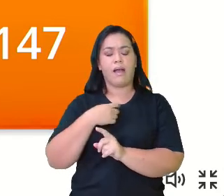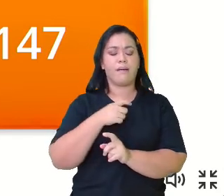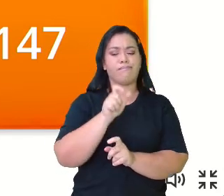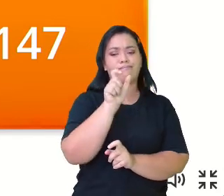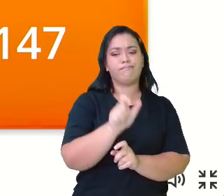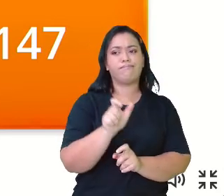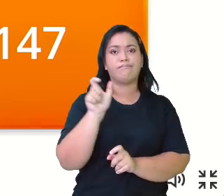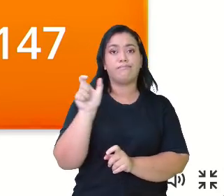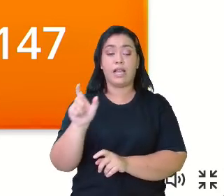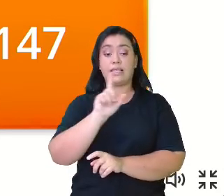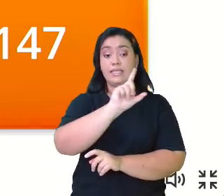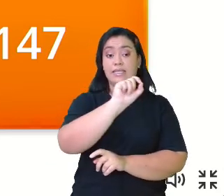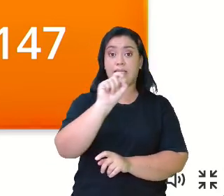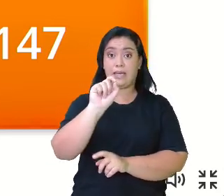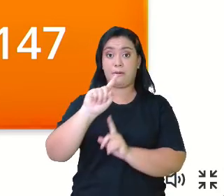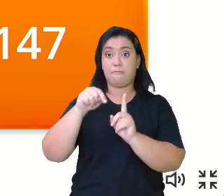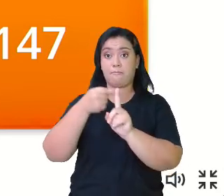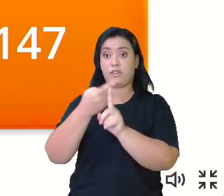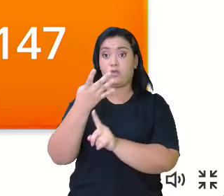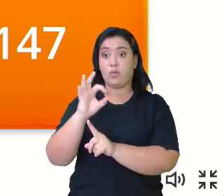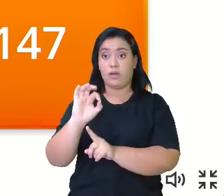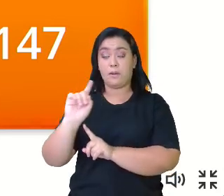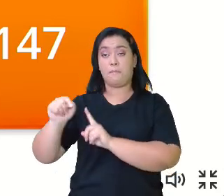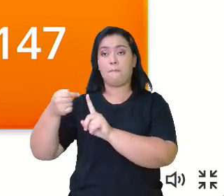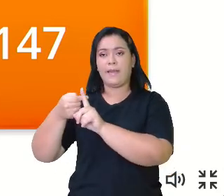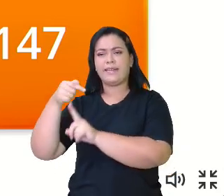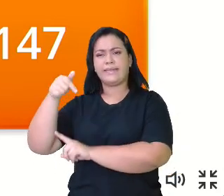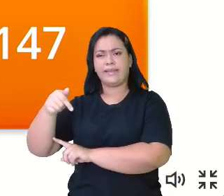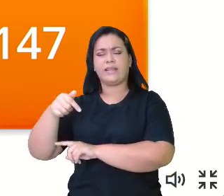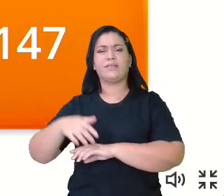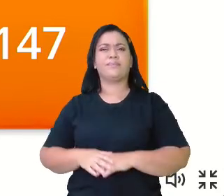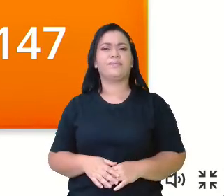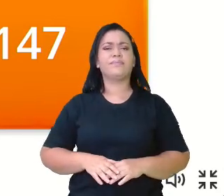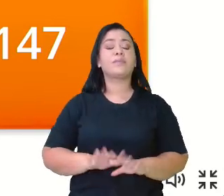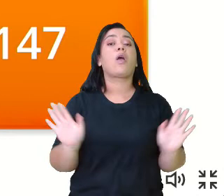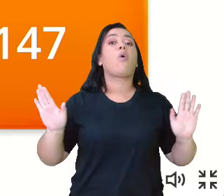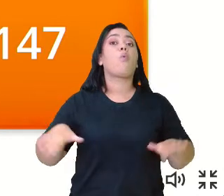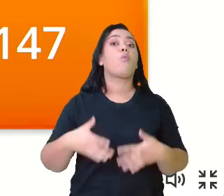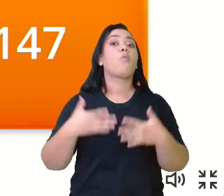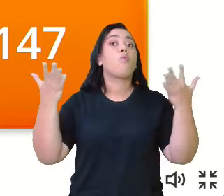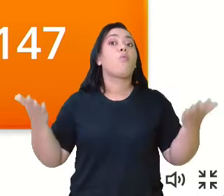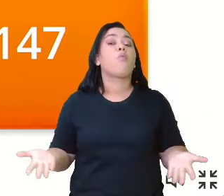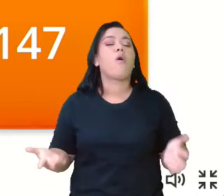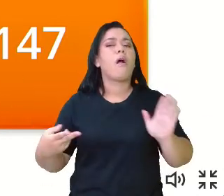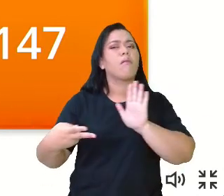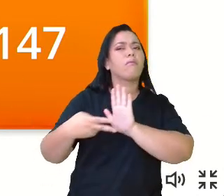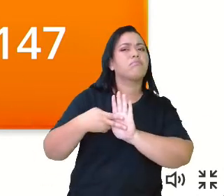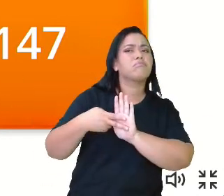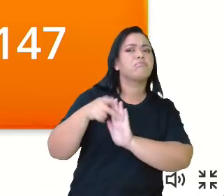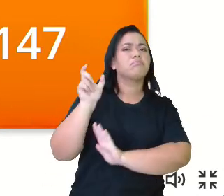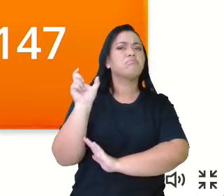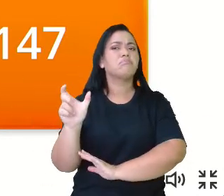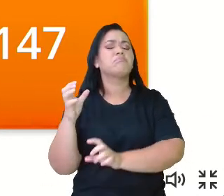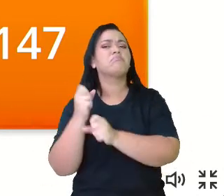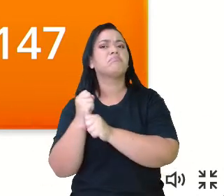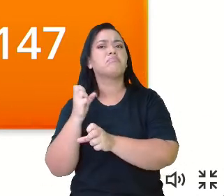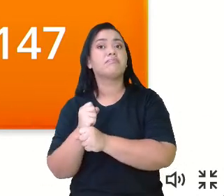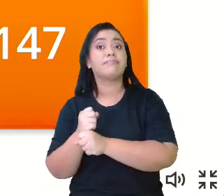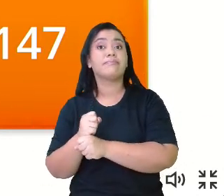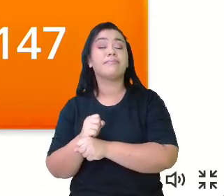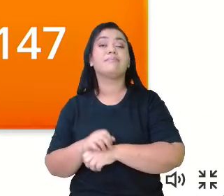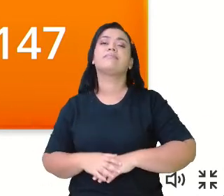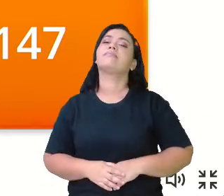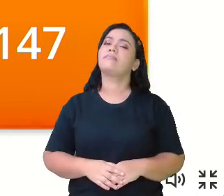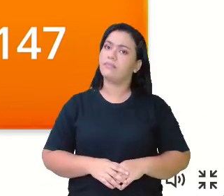são 100 mais 40 mais 7. Qual é o valor desta soma? Eu